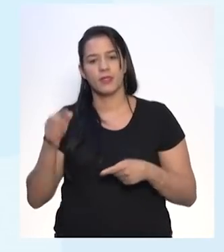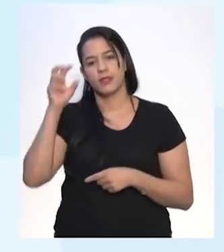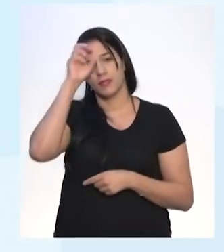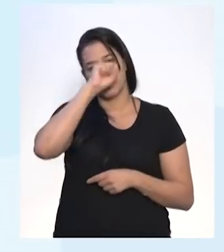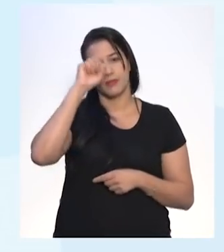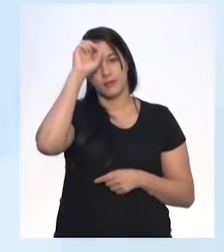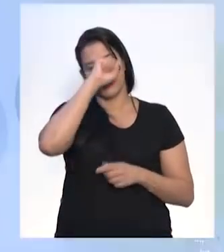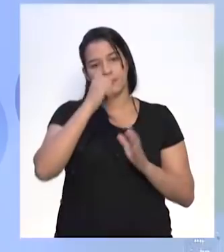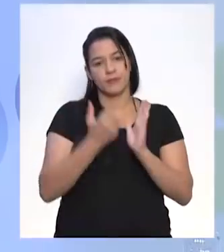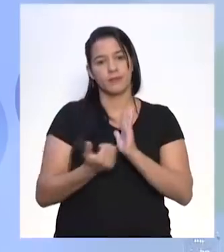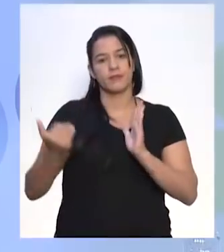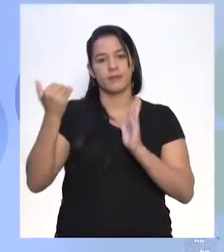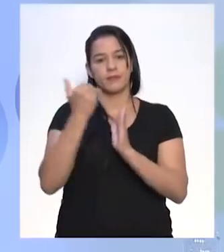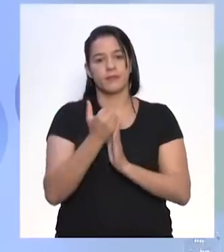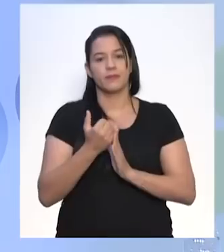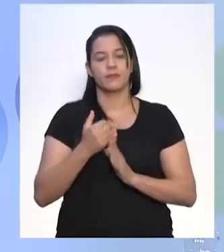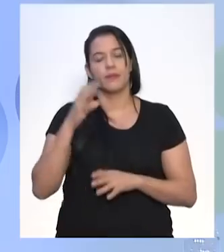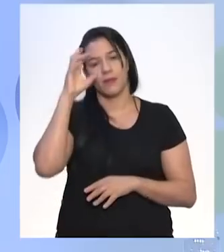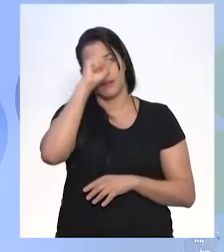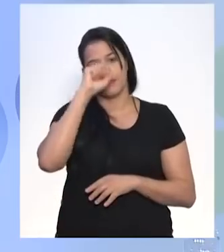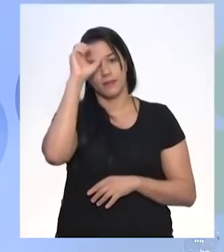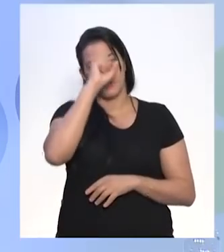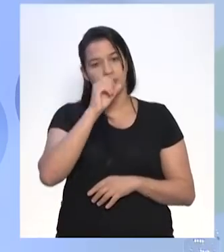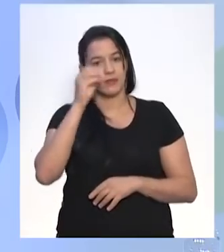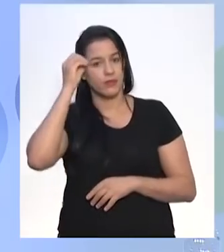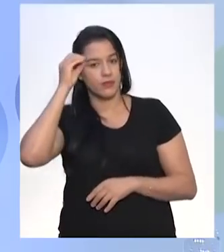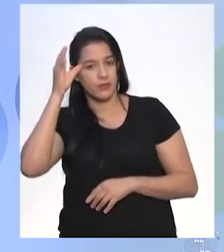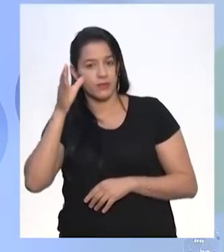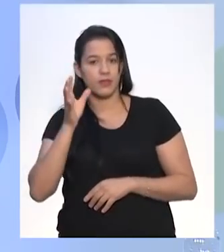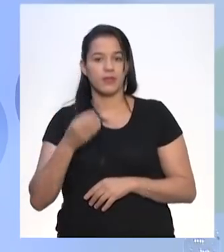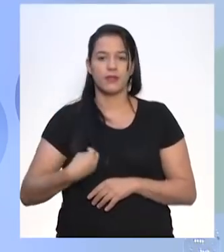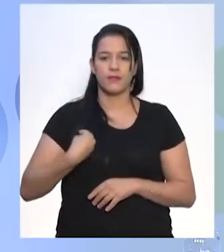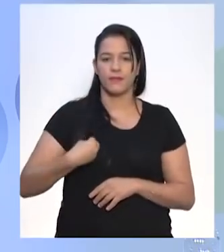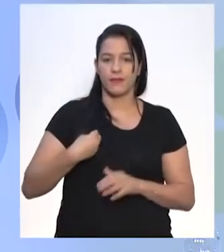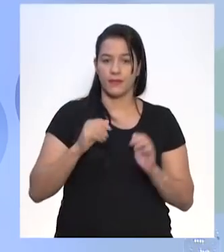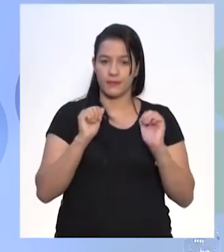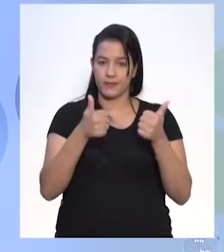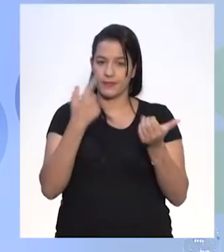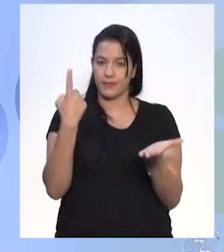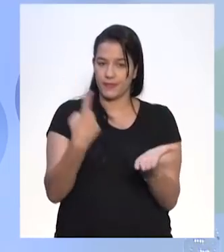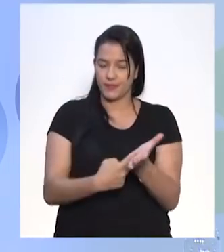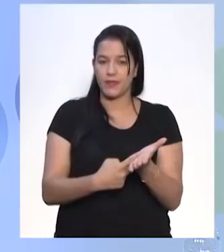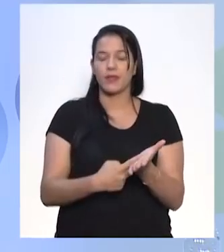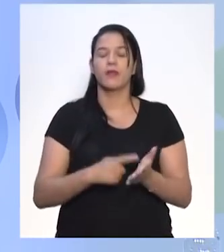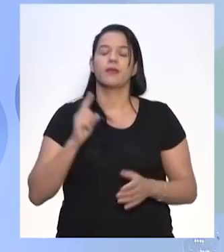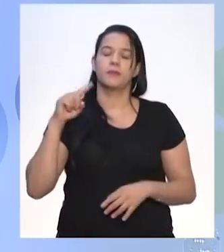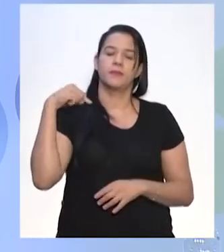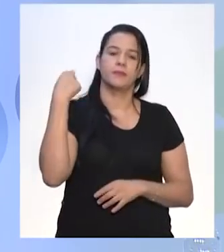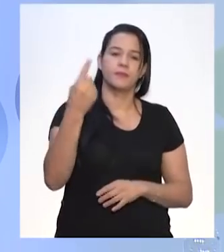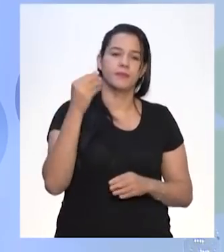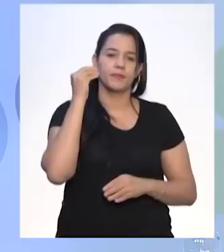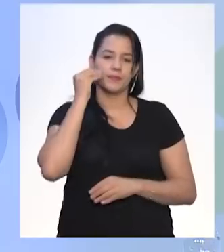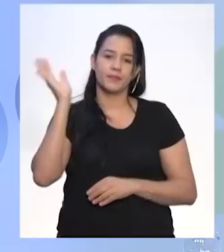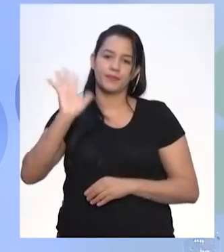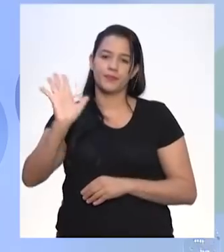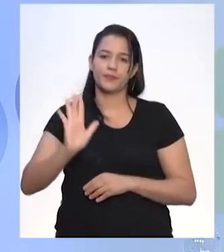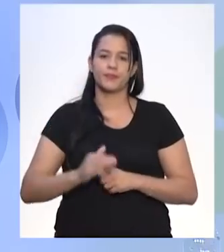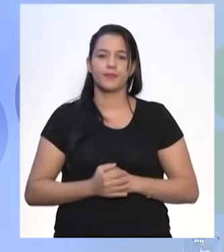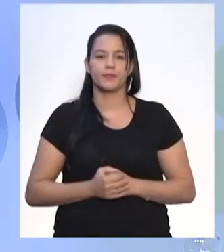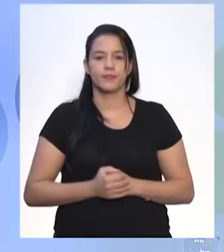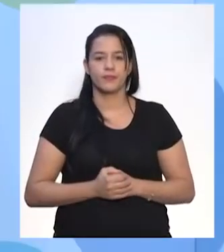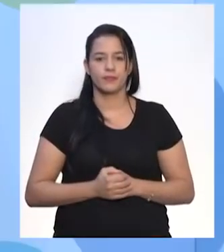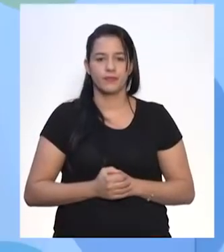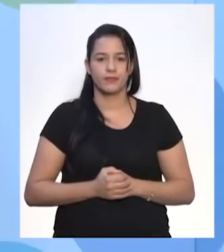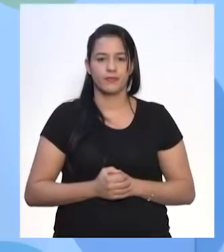a conhecer e aprender a conviver. Combinados? Até lá, pessoal. Um grande, grande beijo. Tchau, tchau.